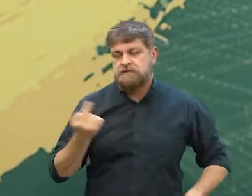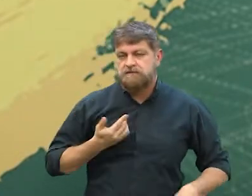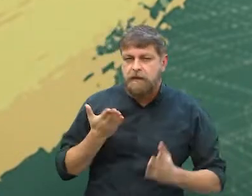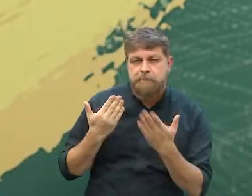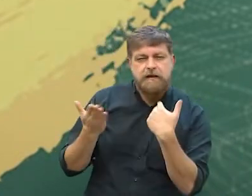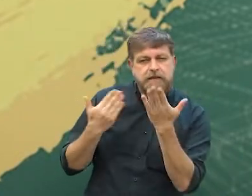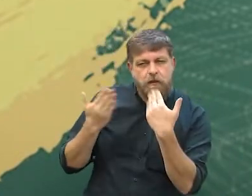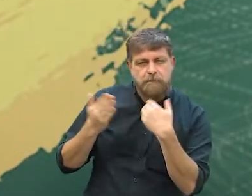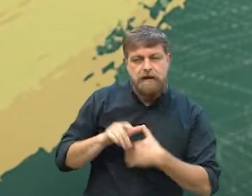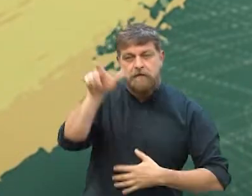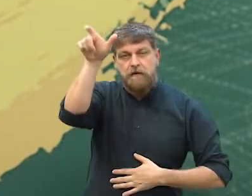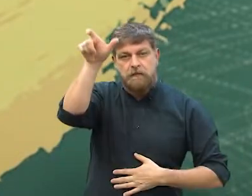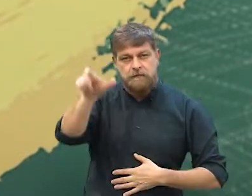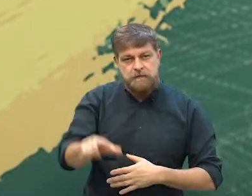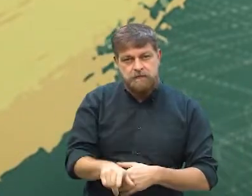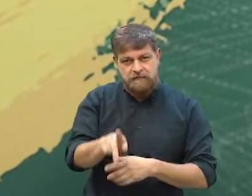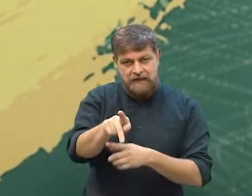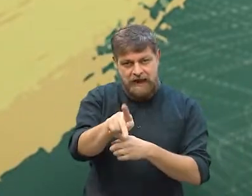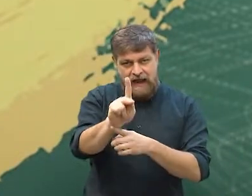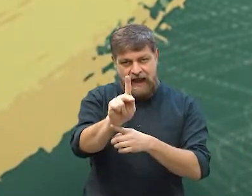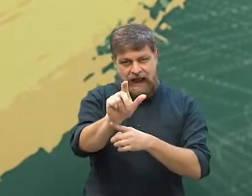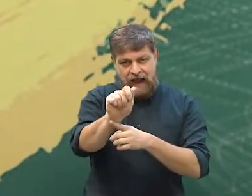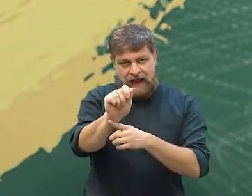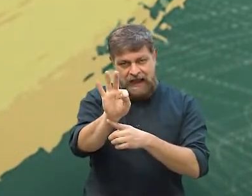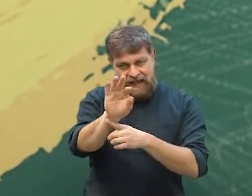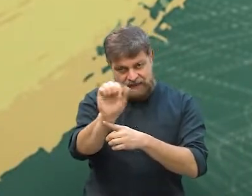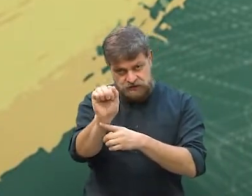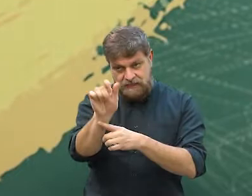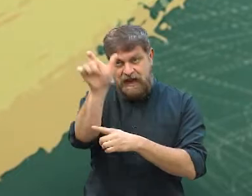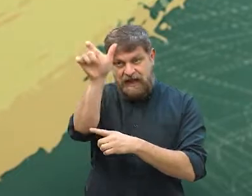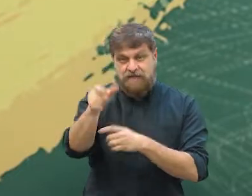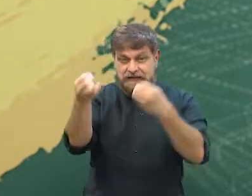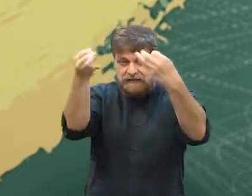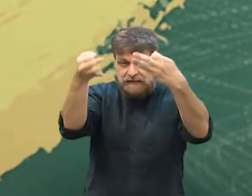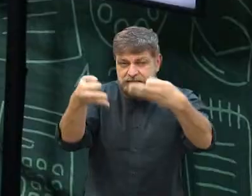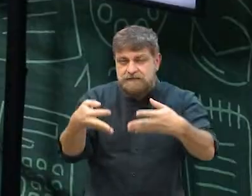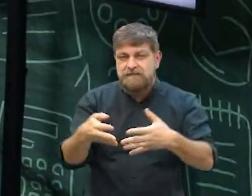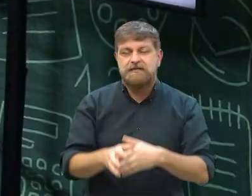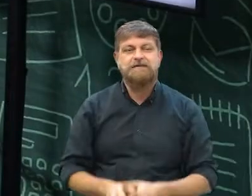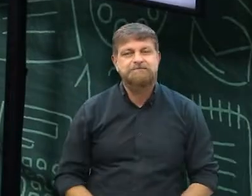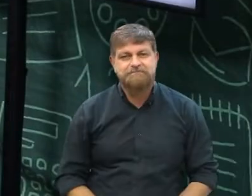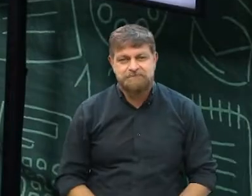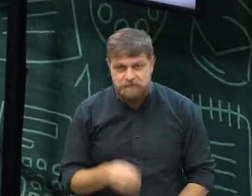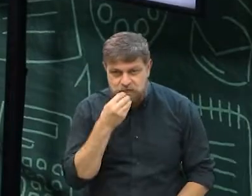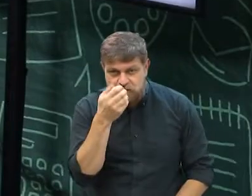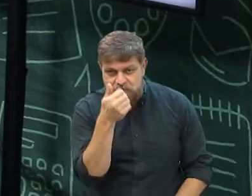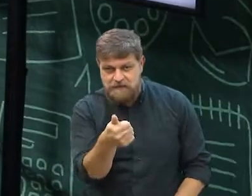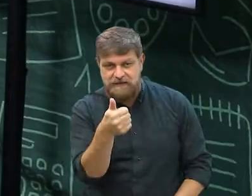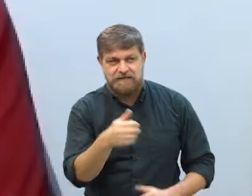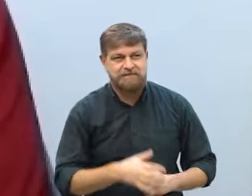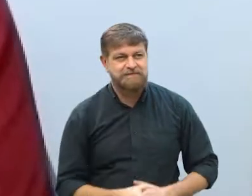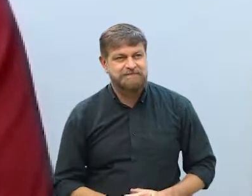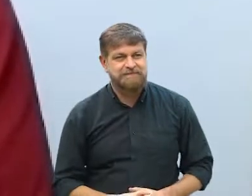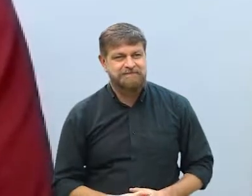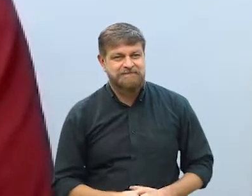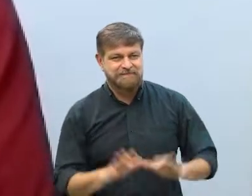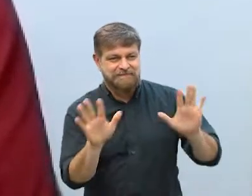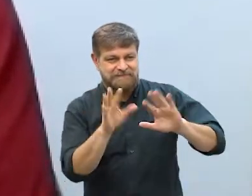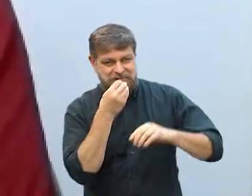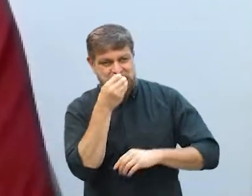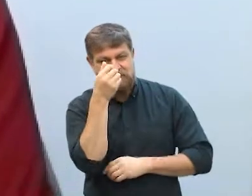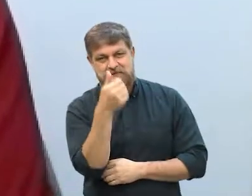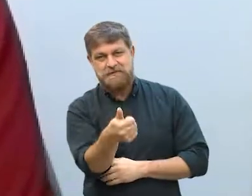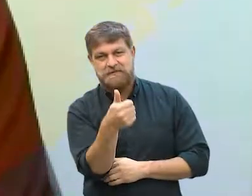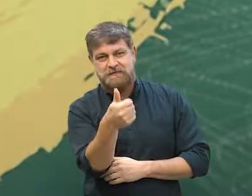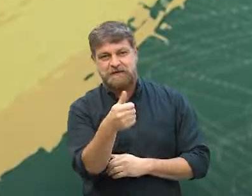bater um papo então com a Kátia, que vai falar um pouco a respeito desse assunto conosco. Tudo bem, Kátia? Tudo